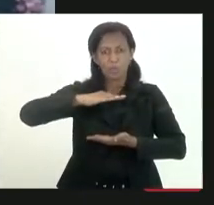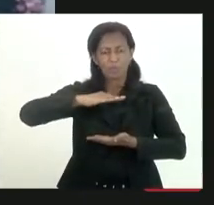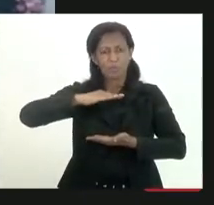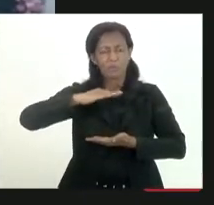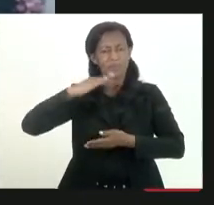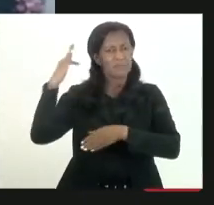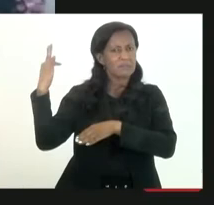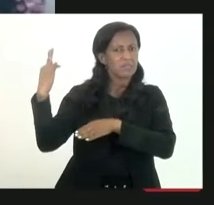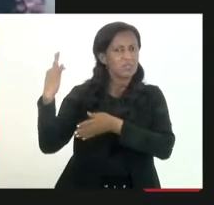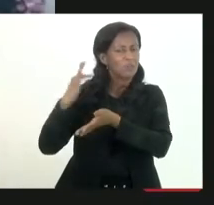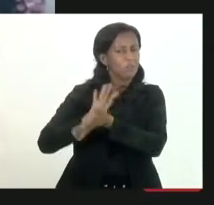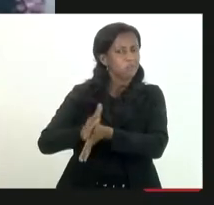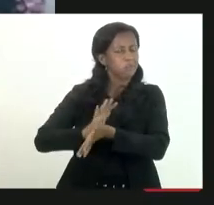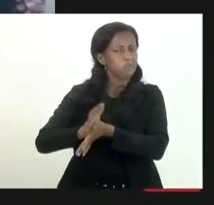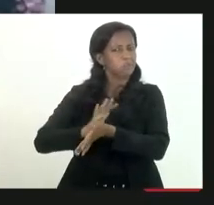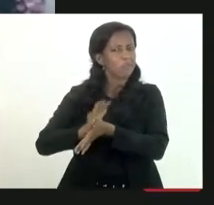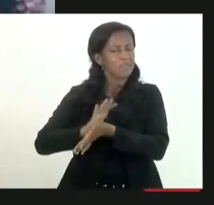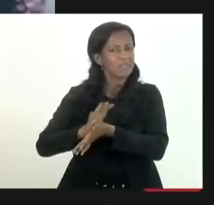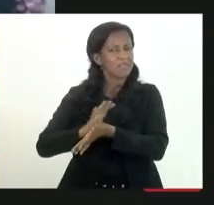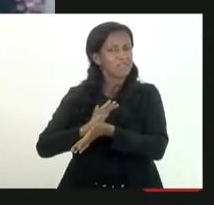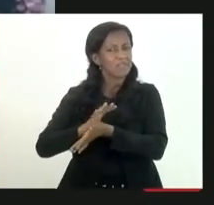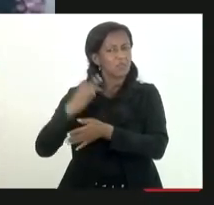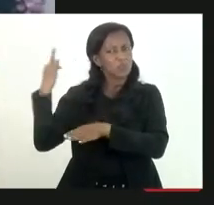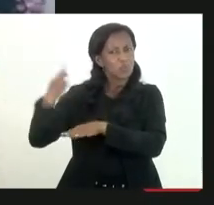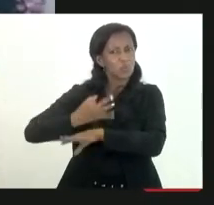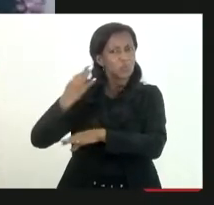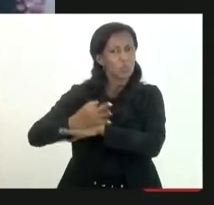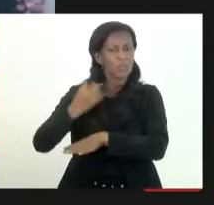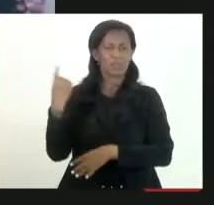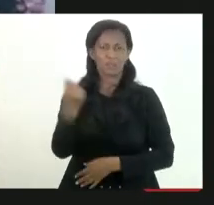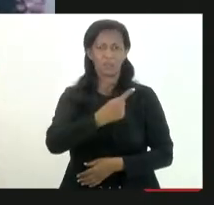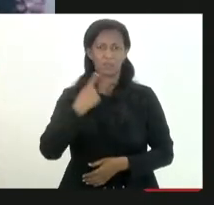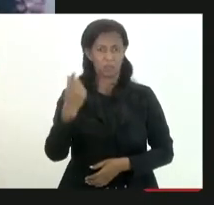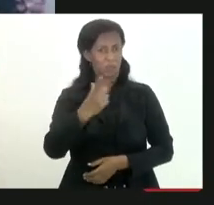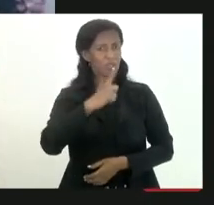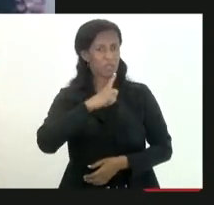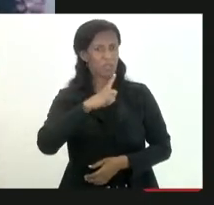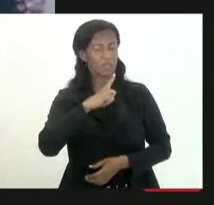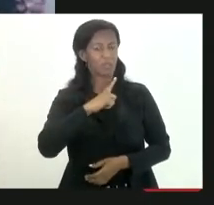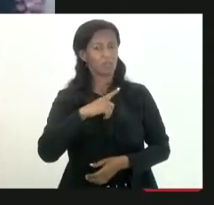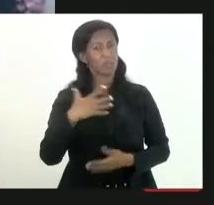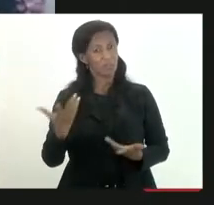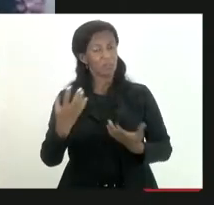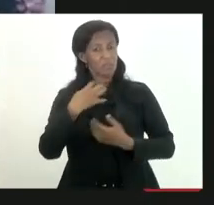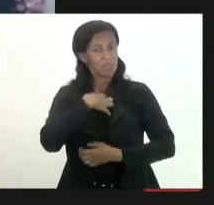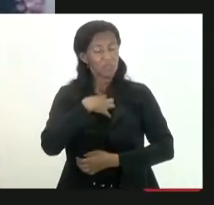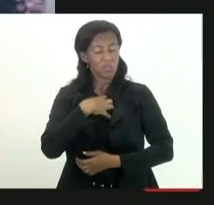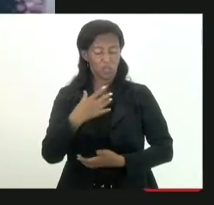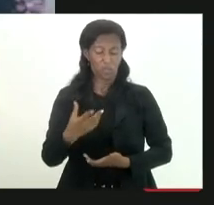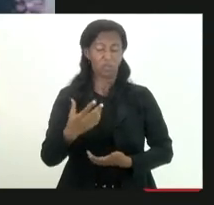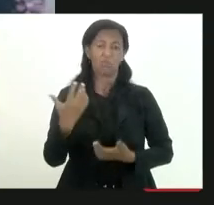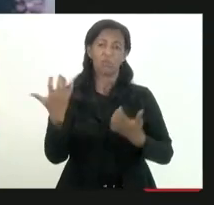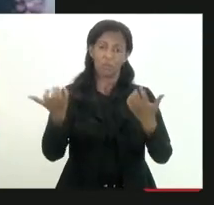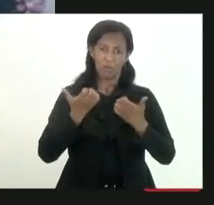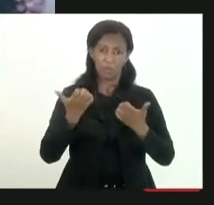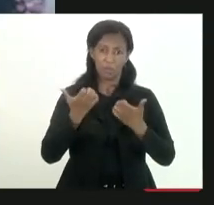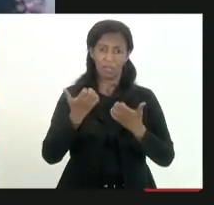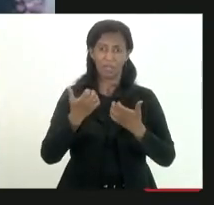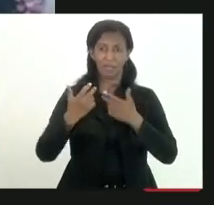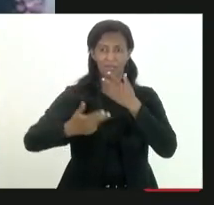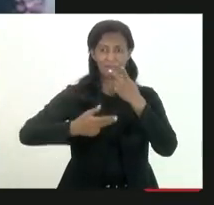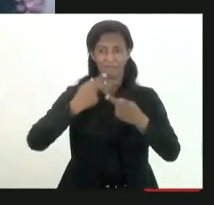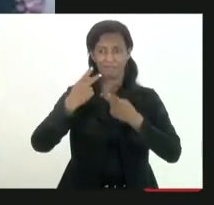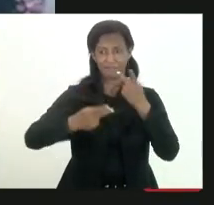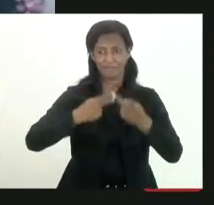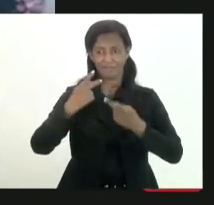e intolerância religiosa que nós temos. Então, nesse sentido, eu gostaria de sugerir, e claro, depois vou ouvir a fala do